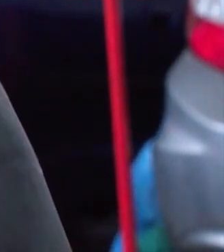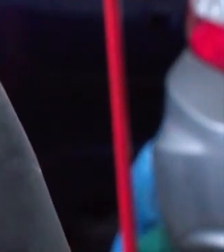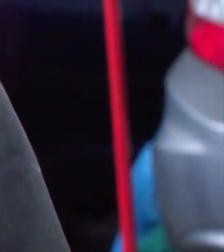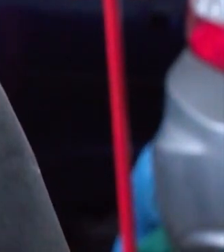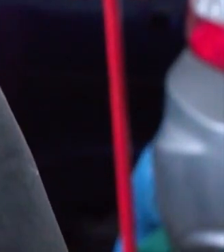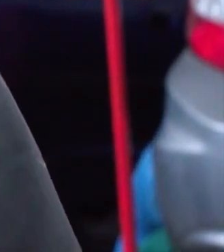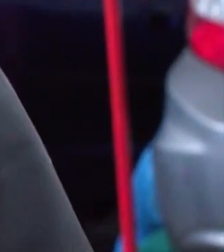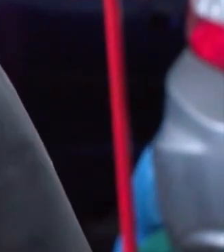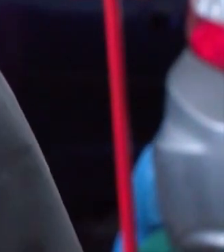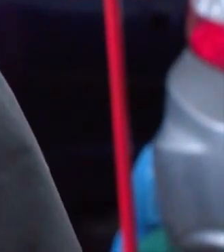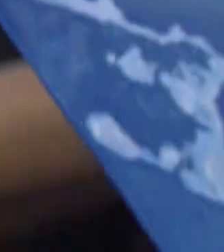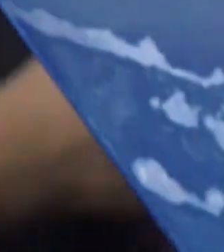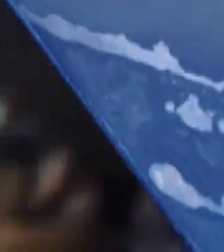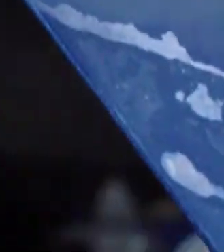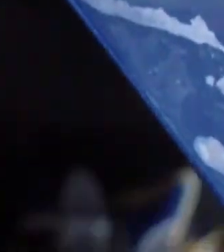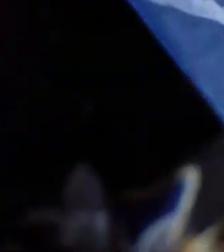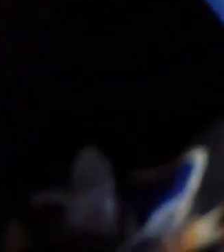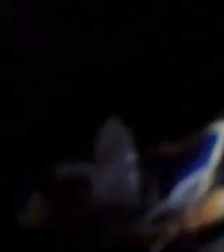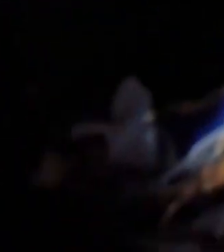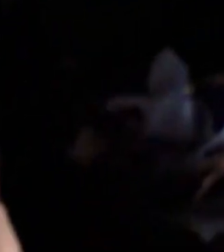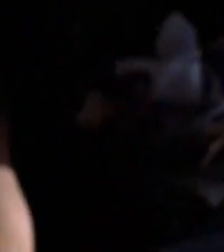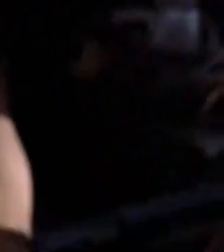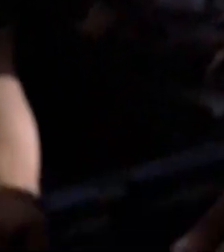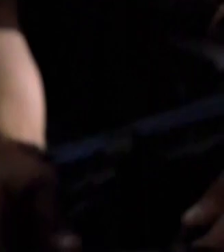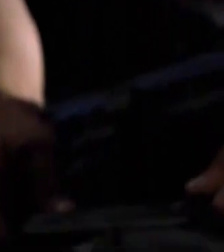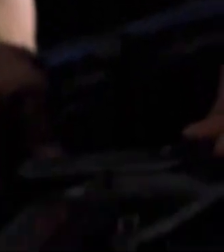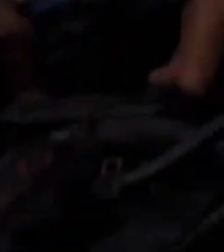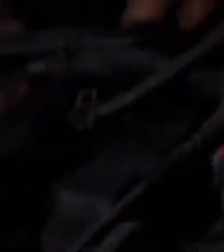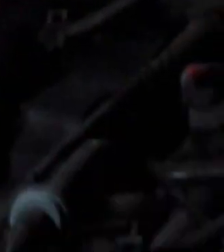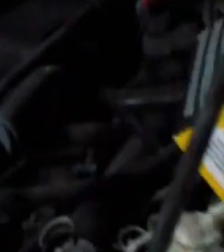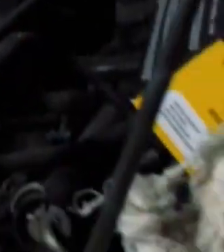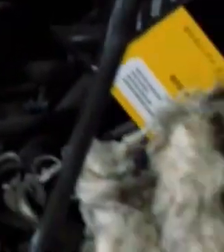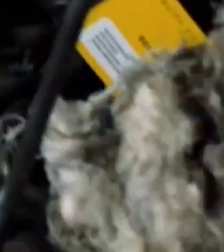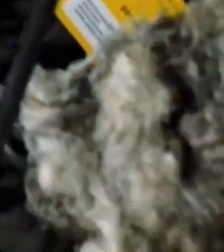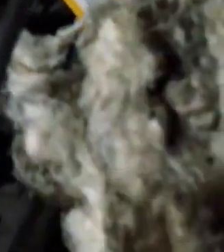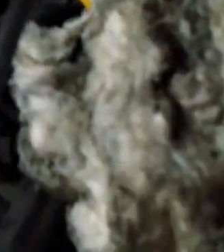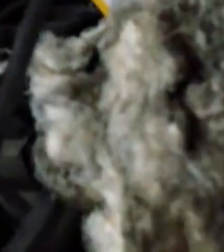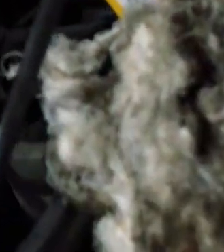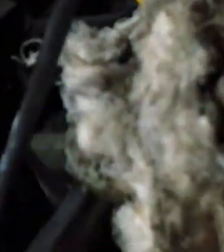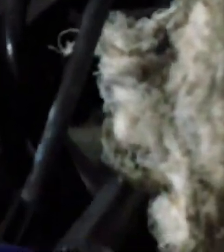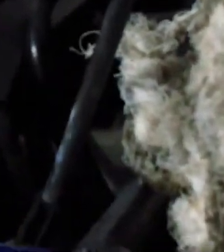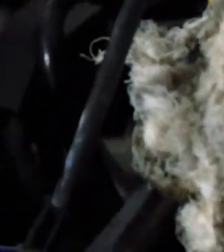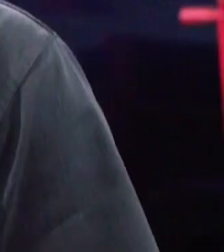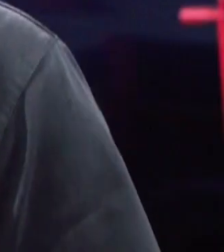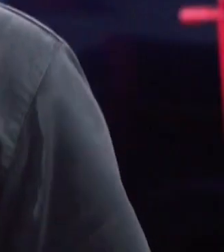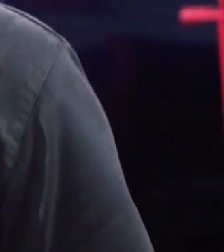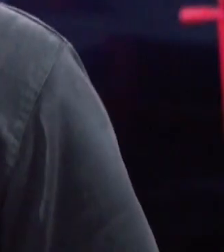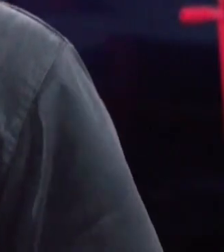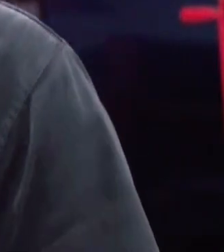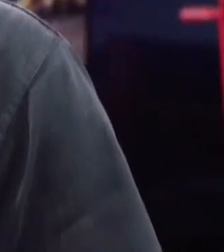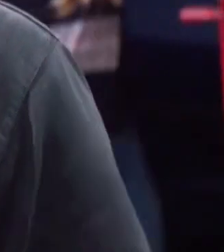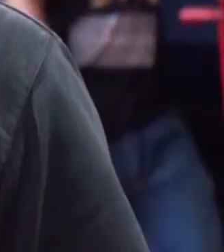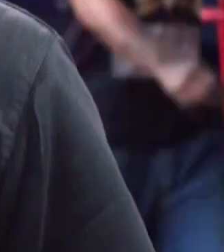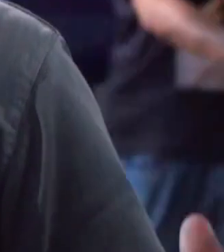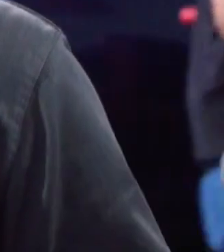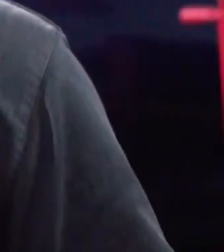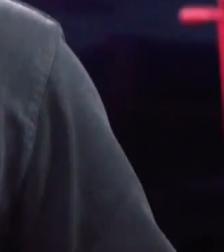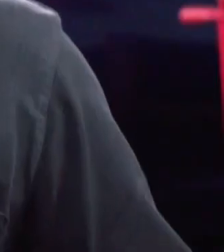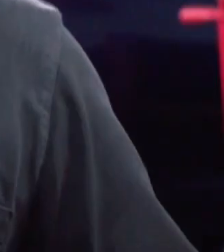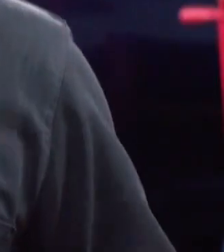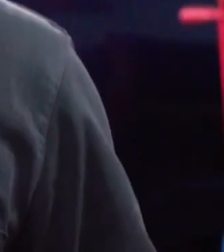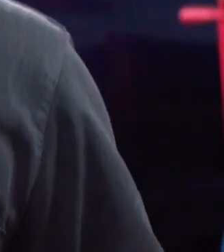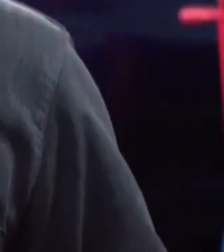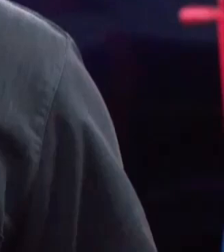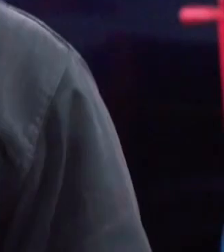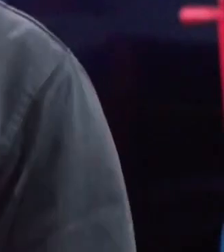Serra Redonda, certo? Eu trabalhava lá na lavoura. Aos 12 anos, meu tio me deu a oportunidade de vir pra cá. O que eu fazia era